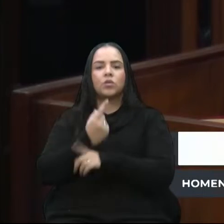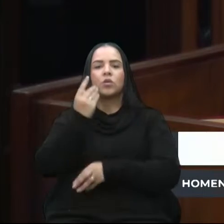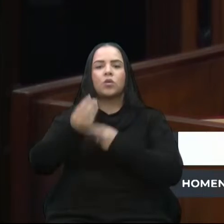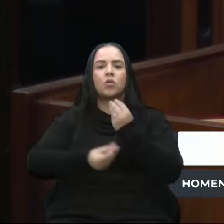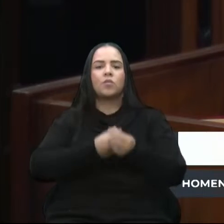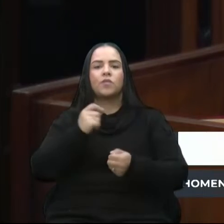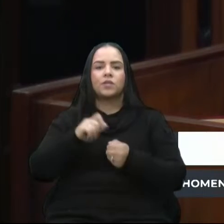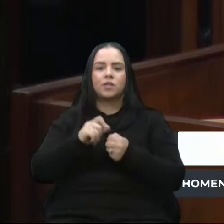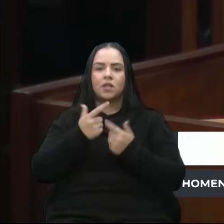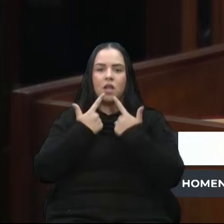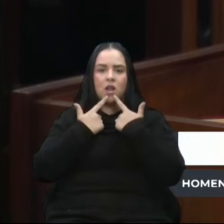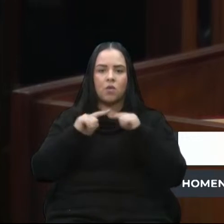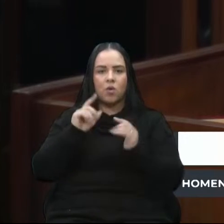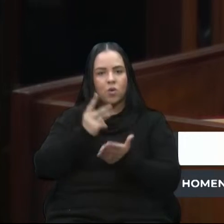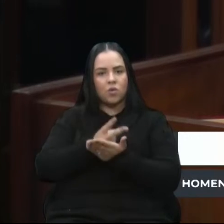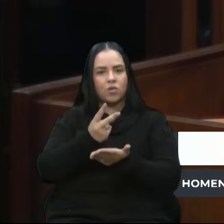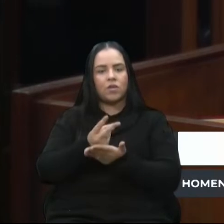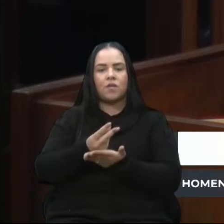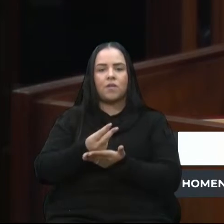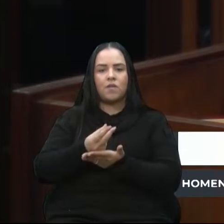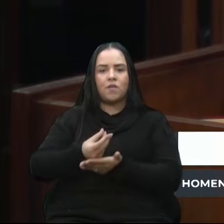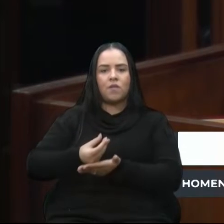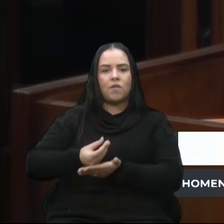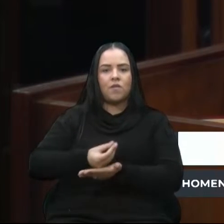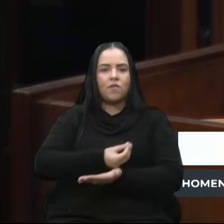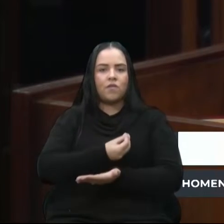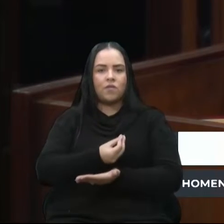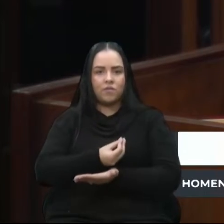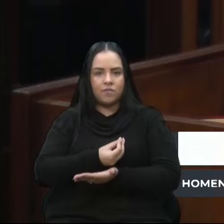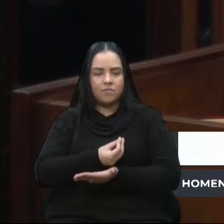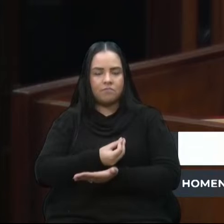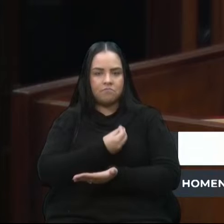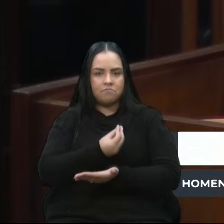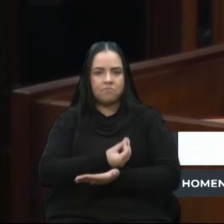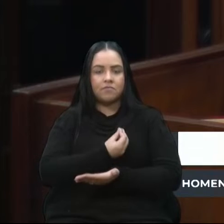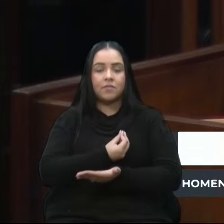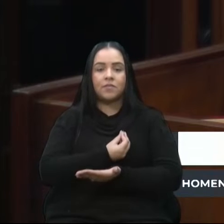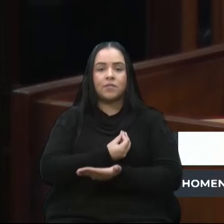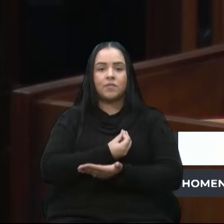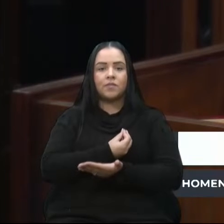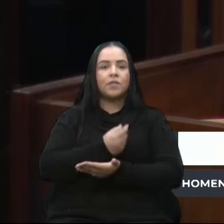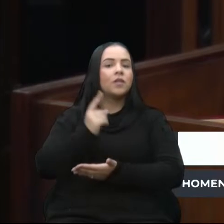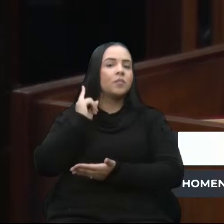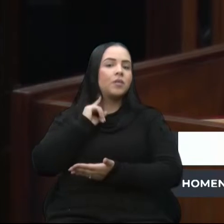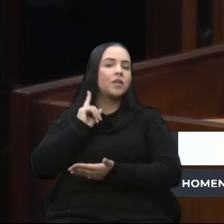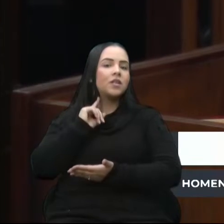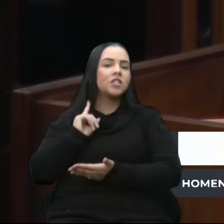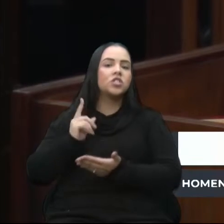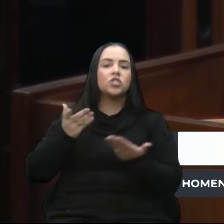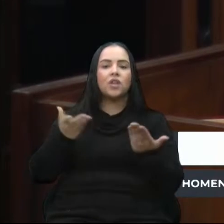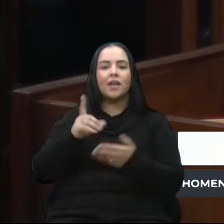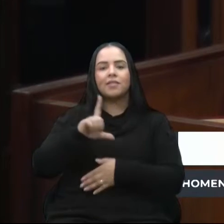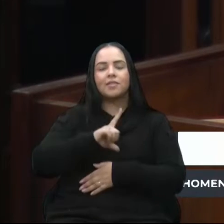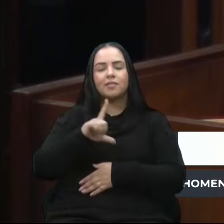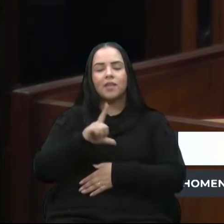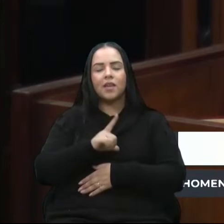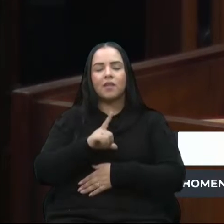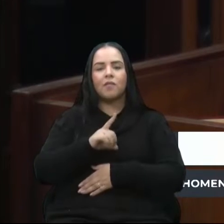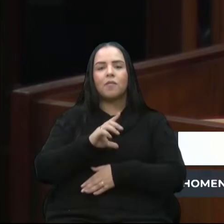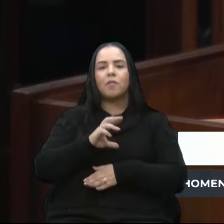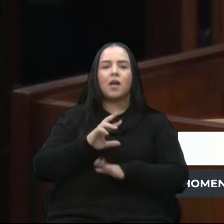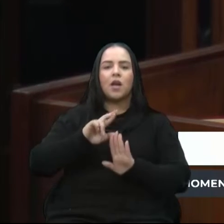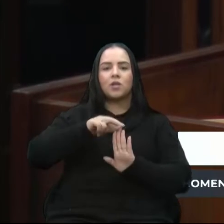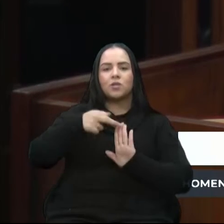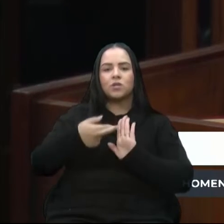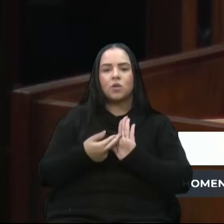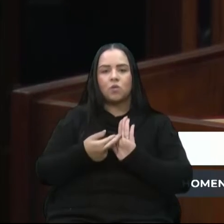essas línguas ficarem vivas. Minas Gerais já tem uma resolução do Conselho Estadual de